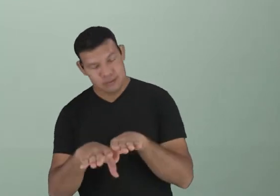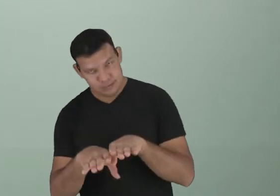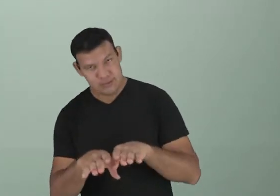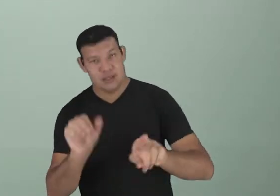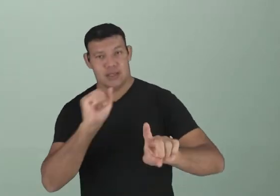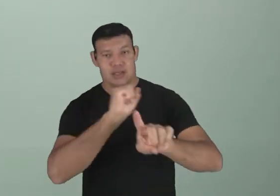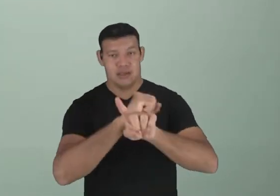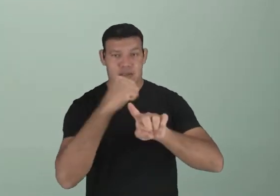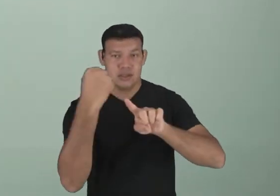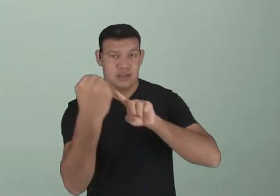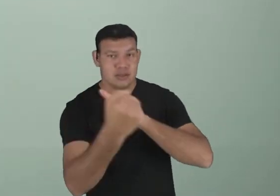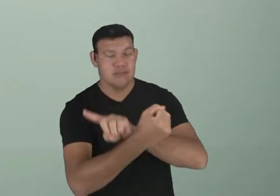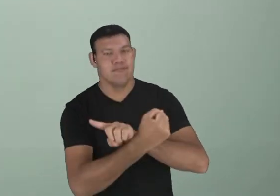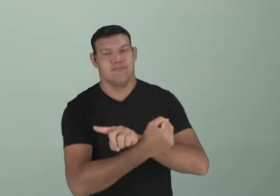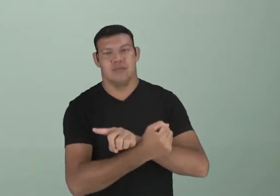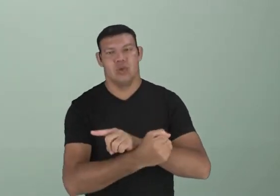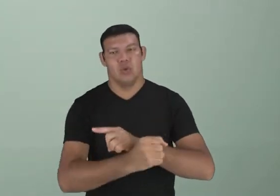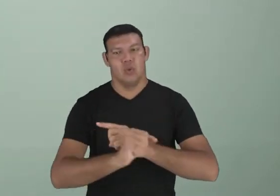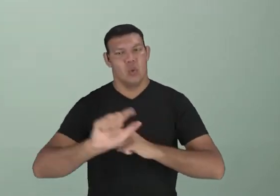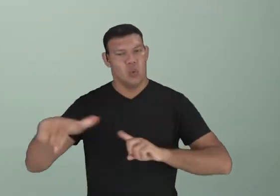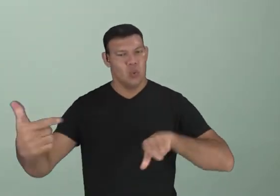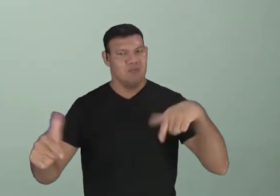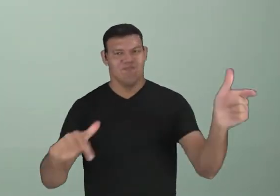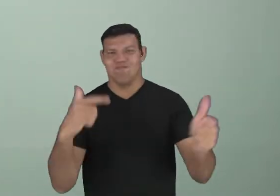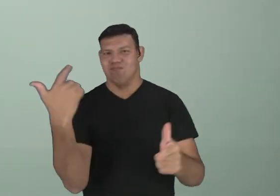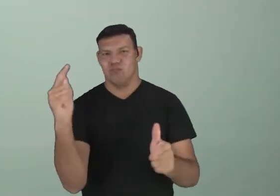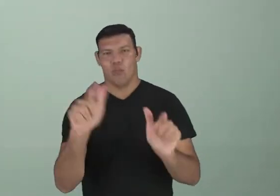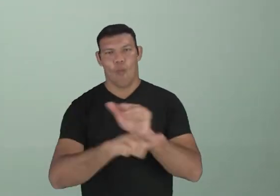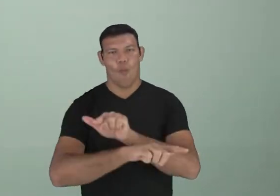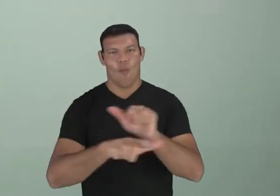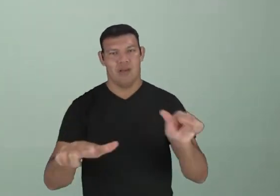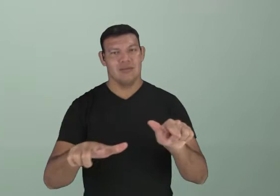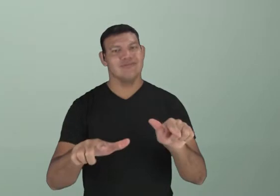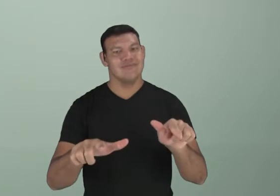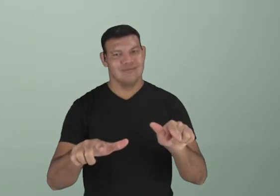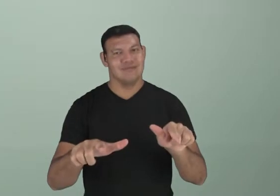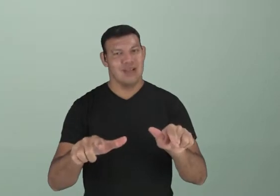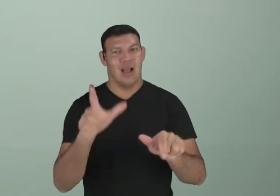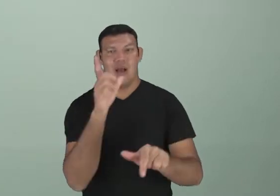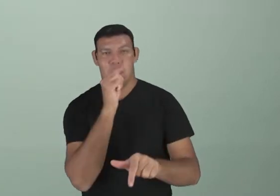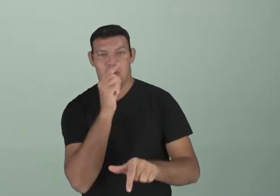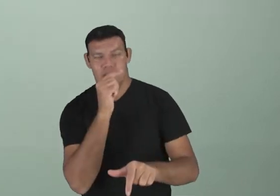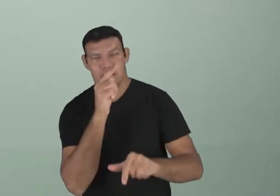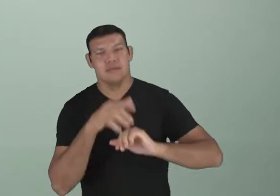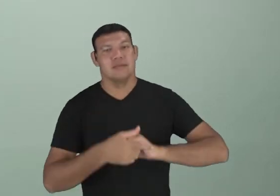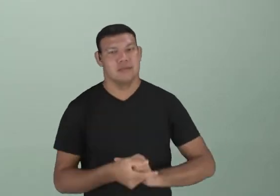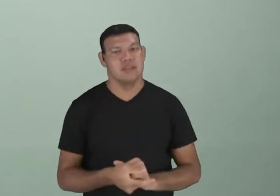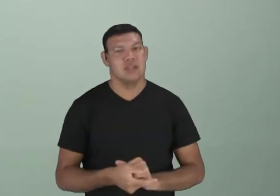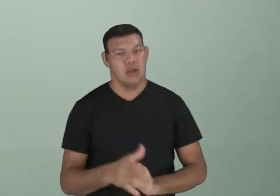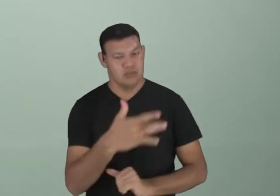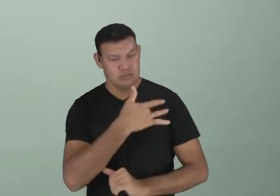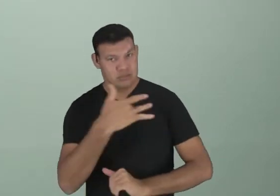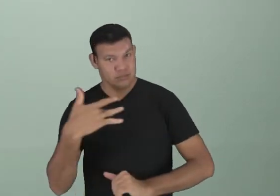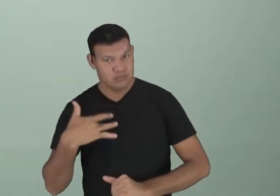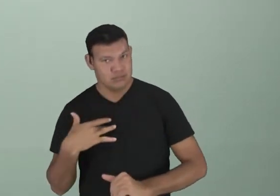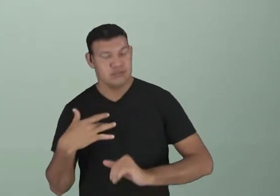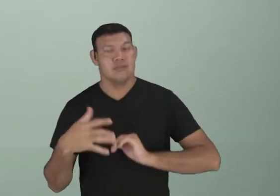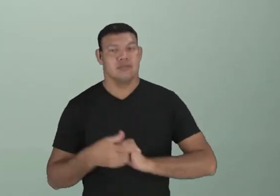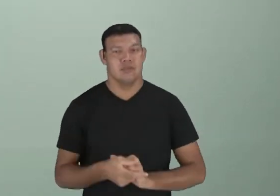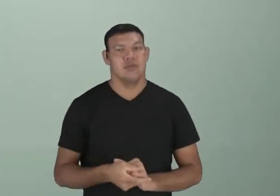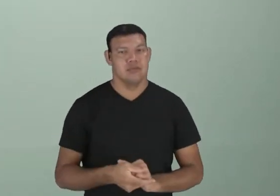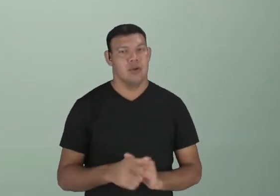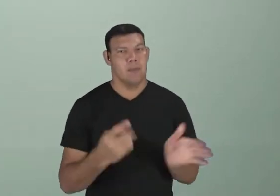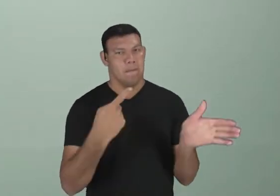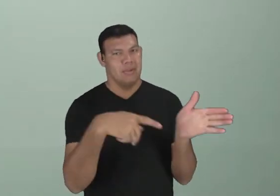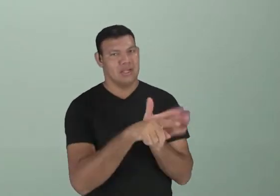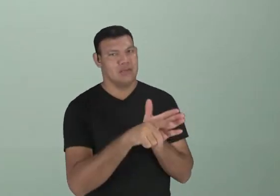sociais, né? Nem todos têm acesso à água. A água cada vez mais se torna um privilégio, né? A água potável que a gente fala, a água aquela própria para o